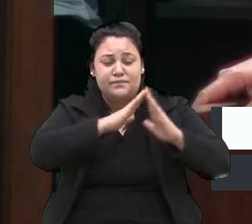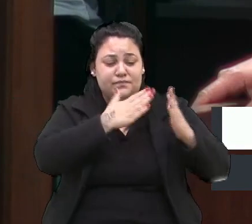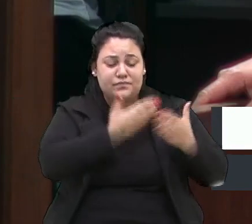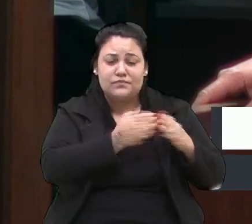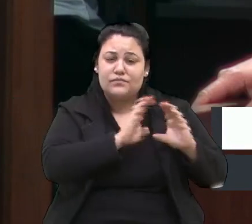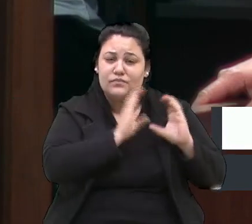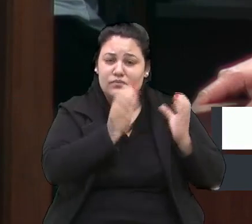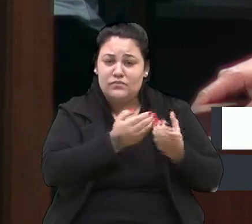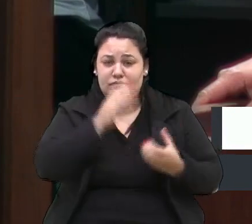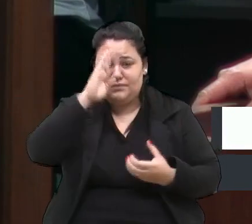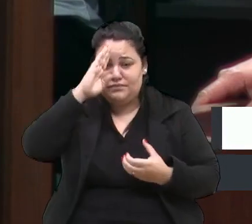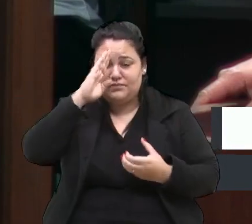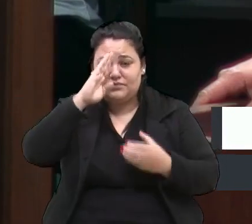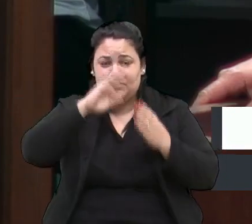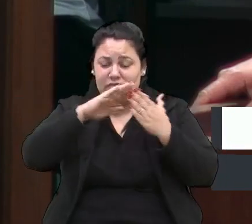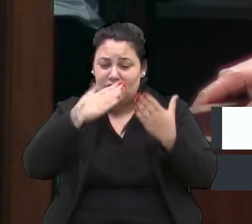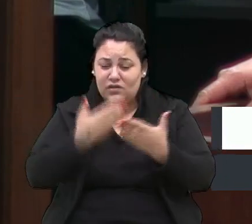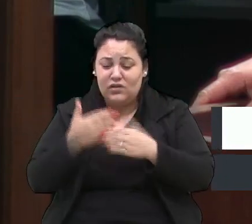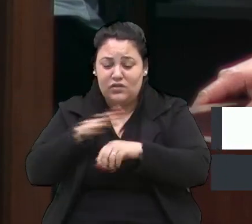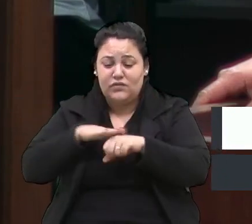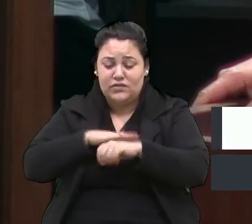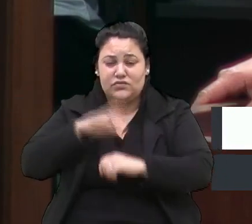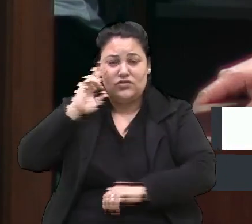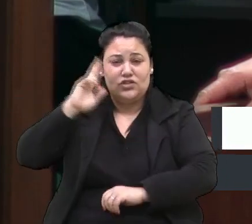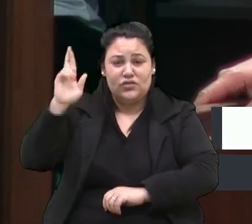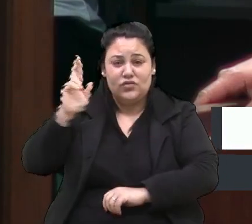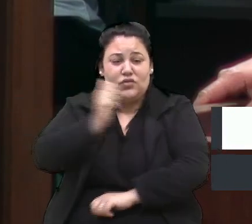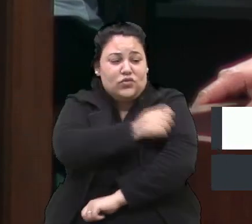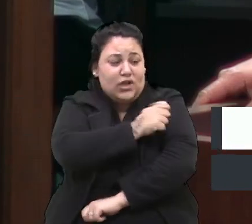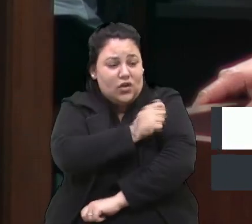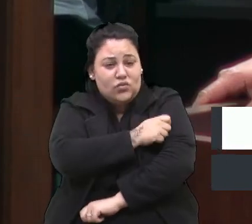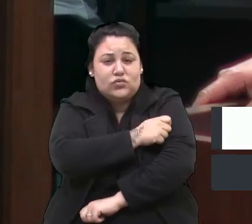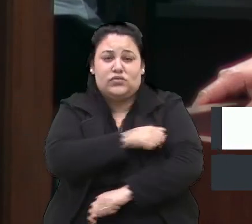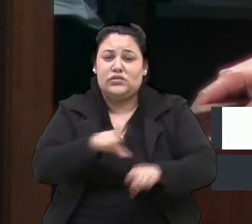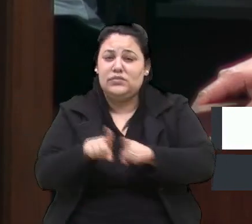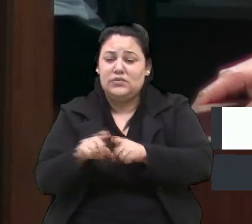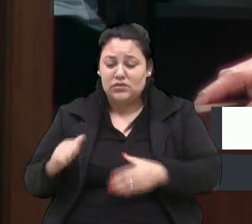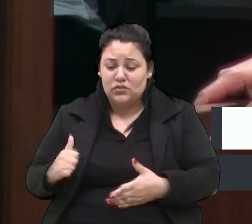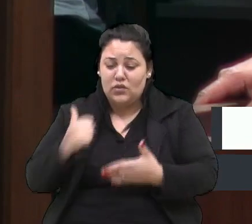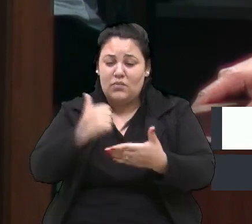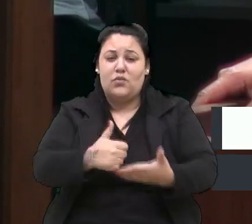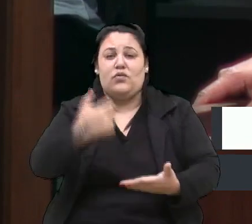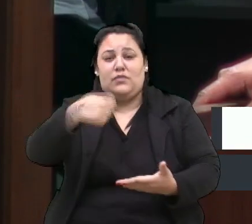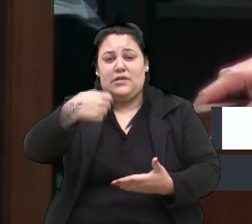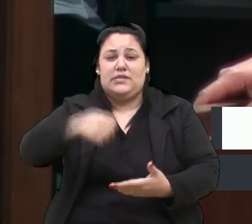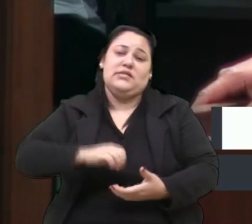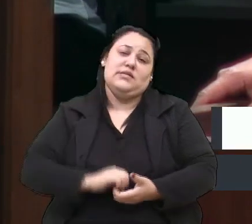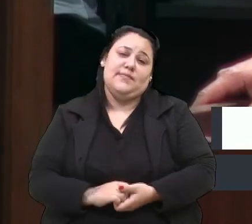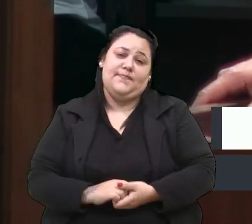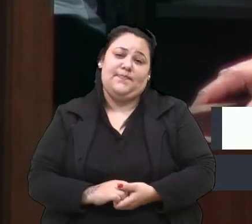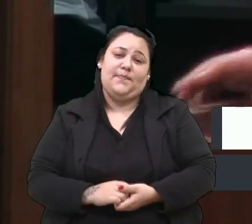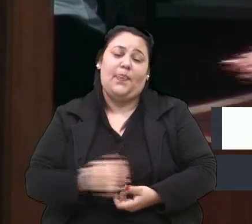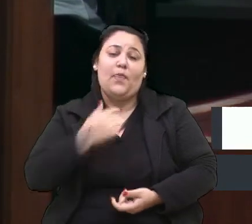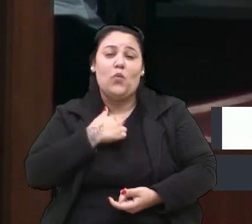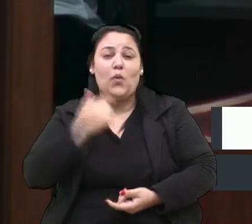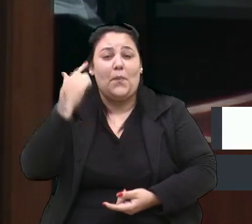escolar, conversando com a DIRI, com o estudante, dando o apoio necessário. Então, eu penso